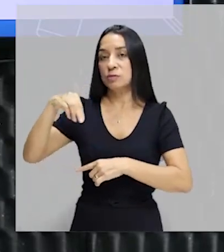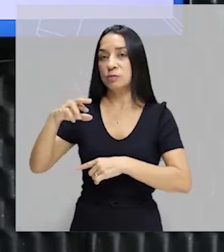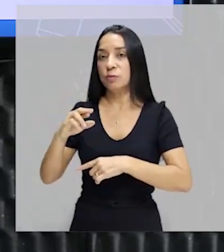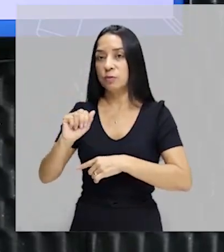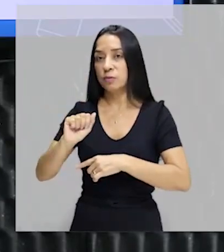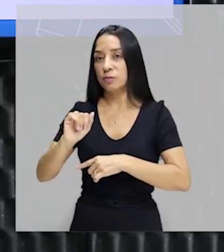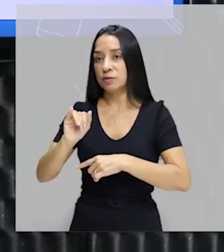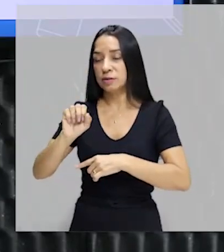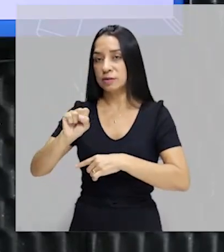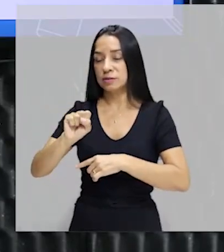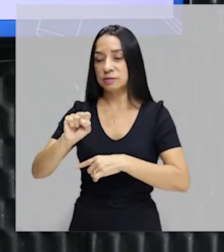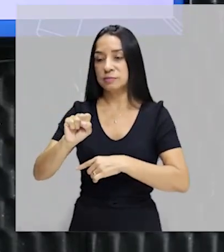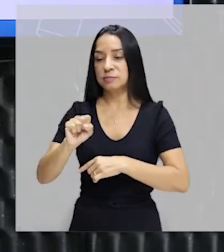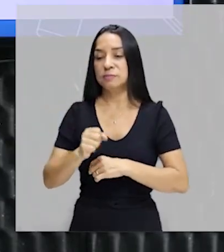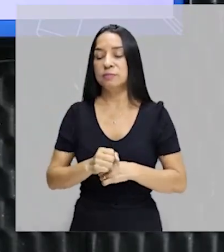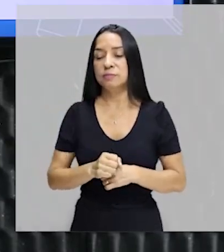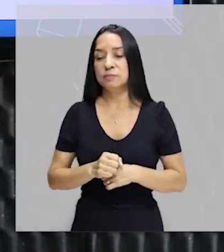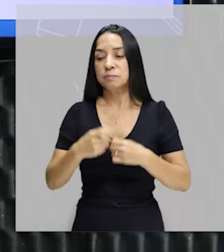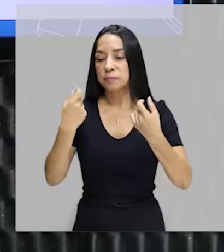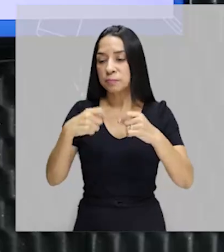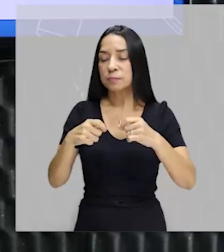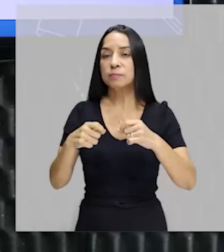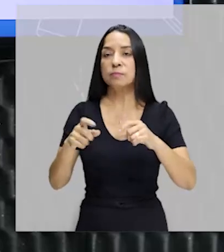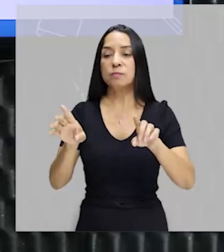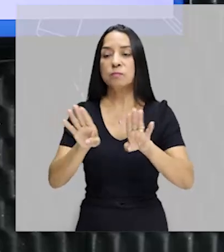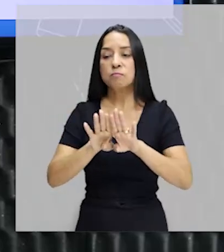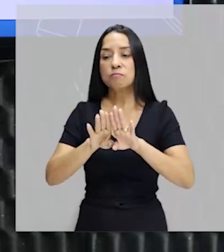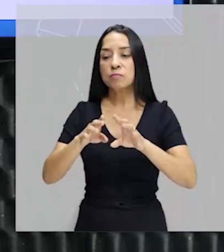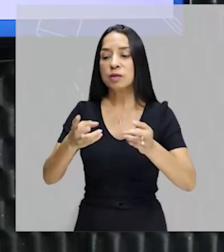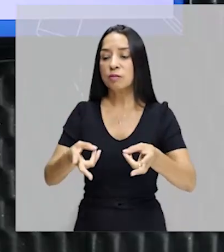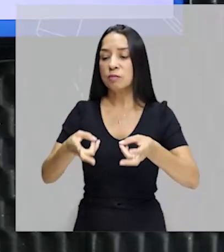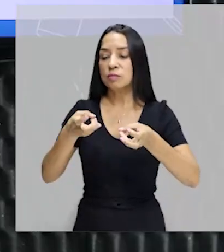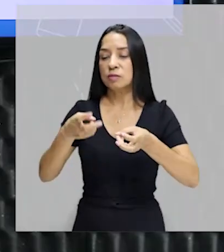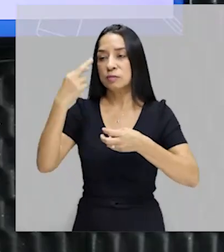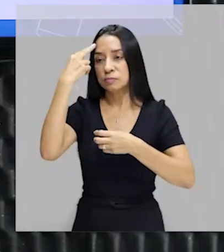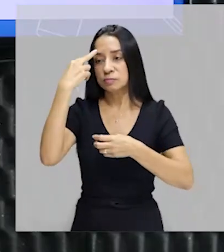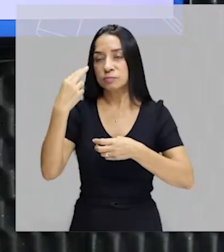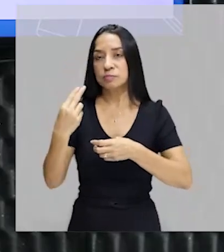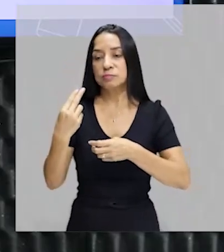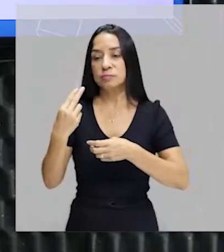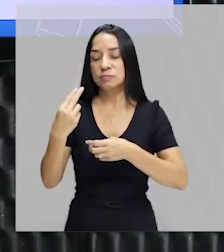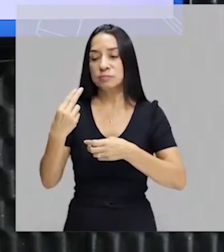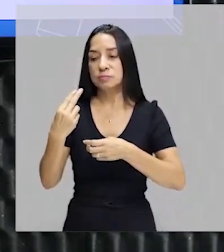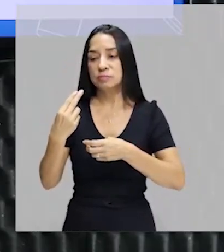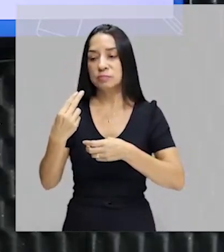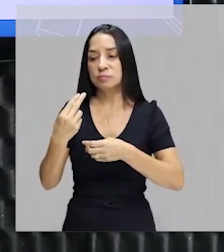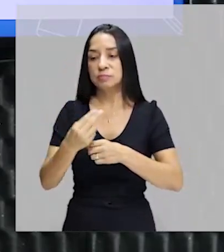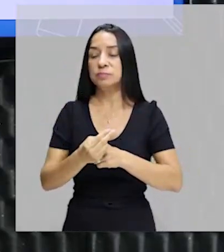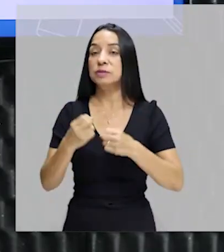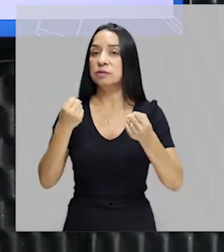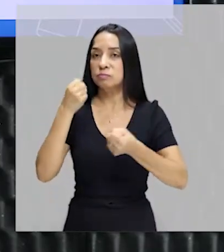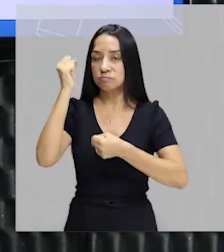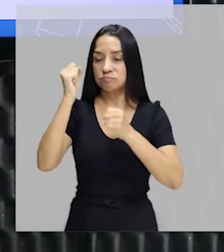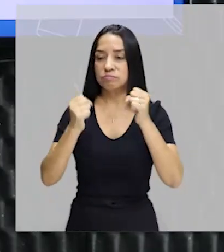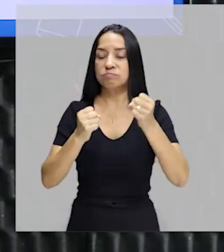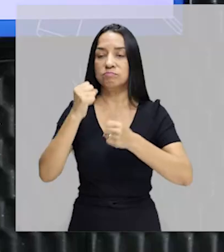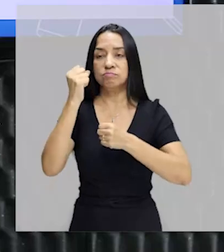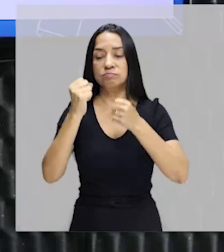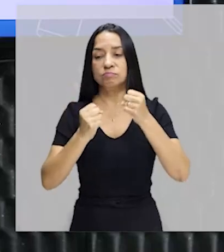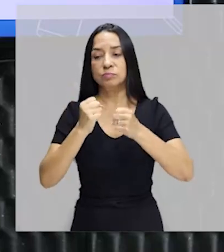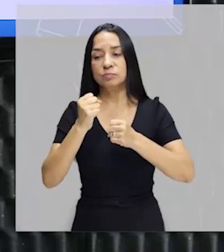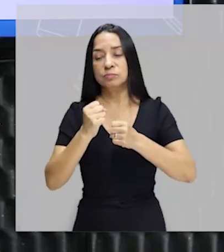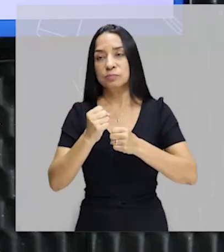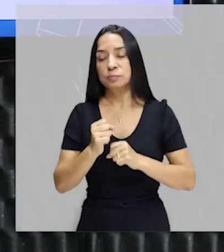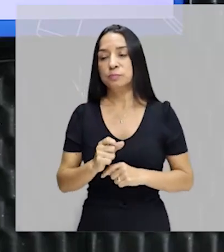valores morais. Mas é preciso observar, historicamente, que essa mesma industrialização